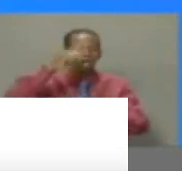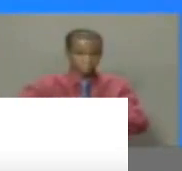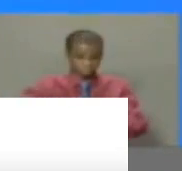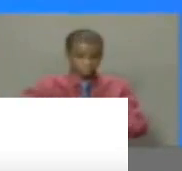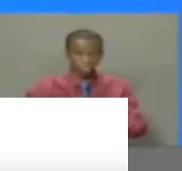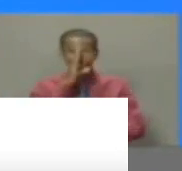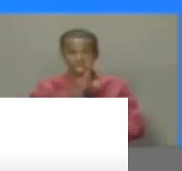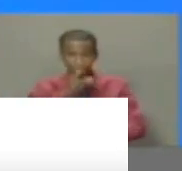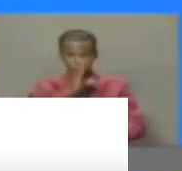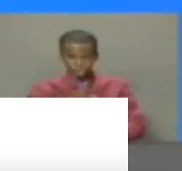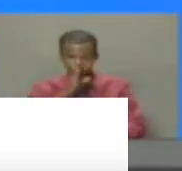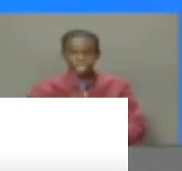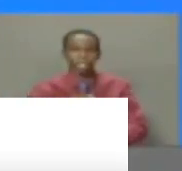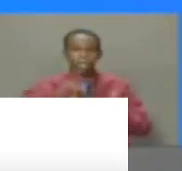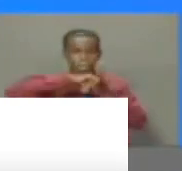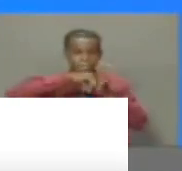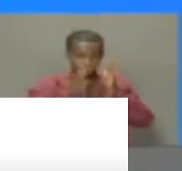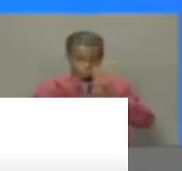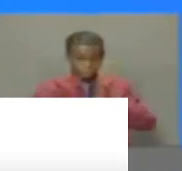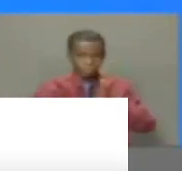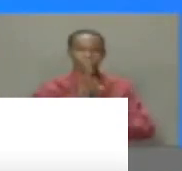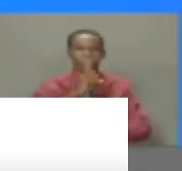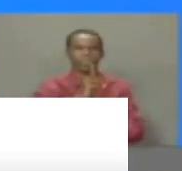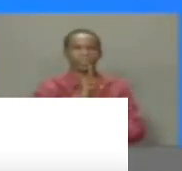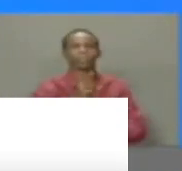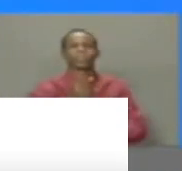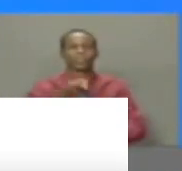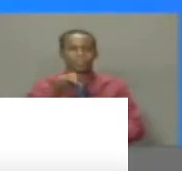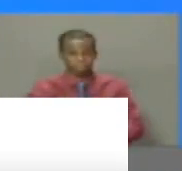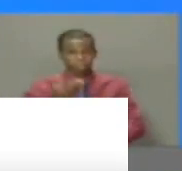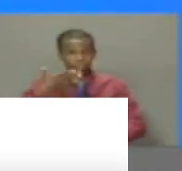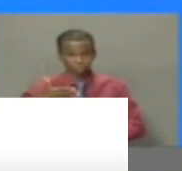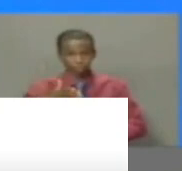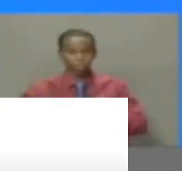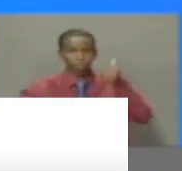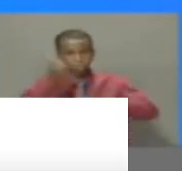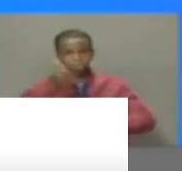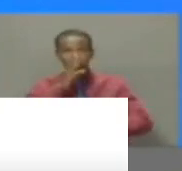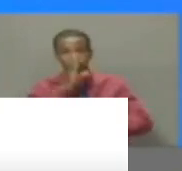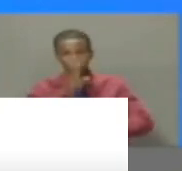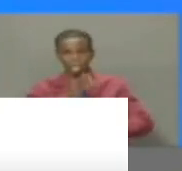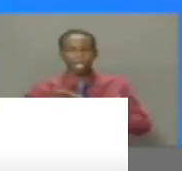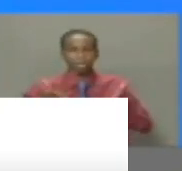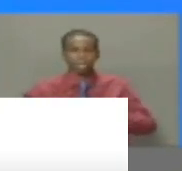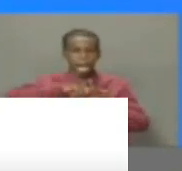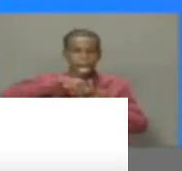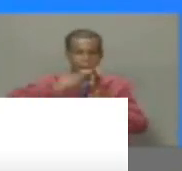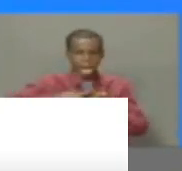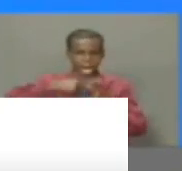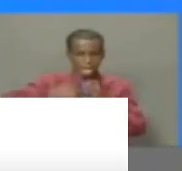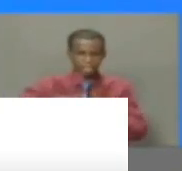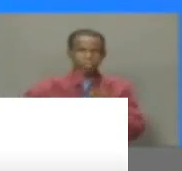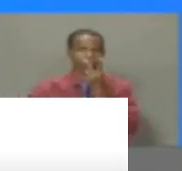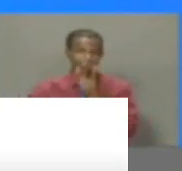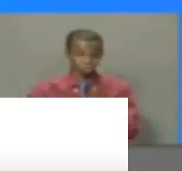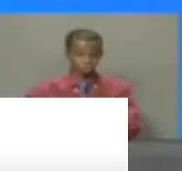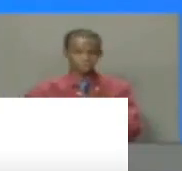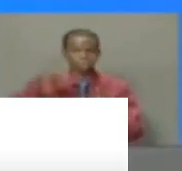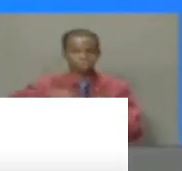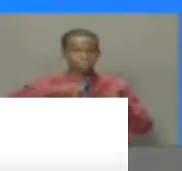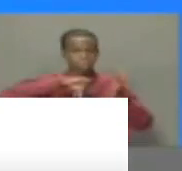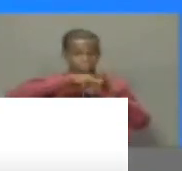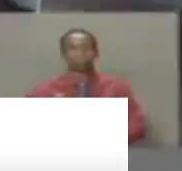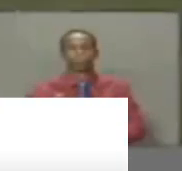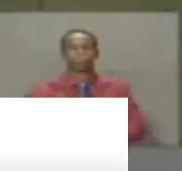aprovação d661 projetos e portanto para para os próximos dois anos temos como meta ainda 15 e 15